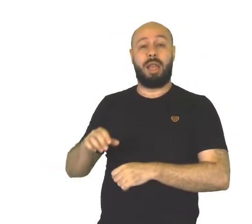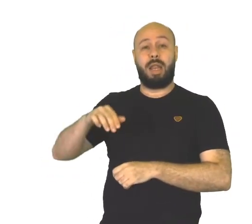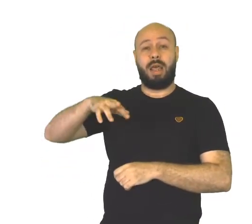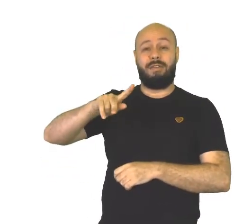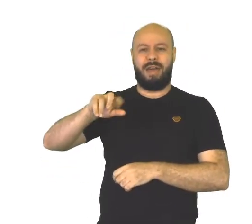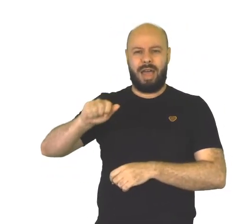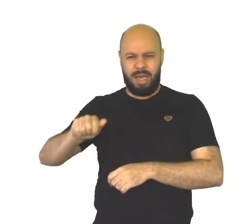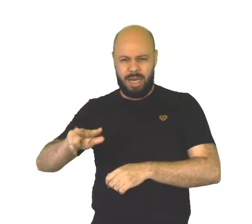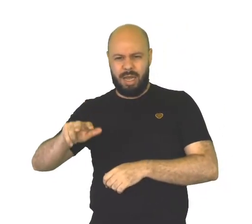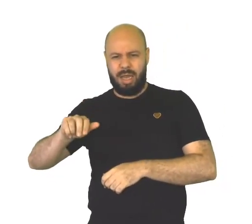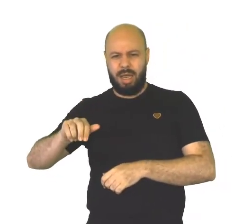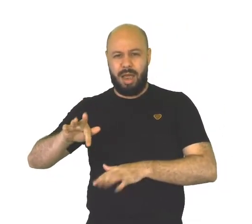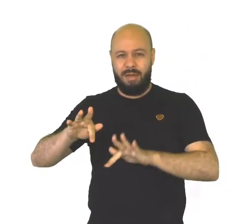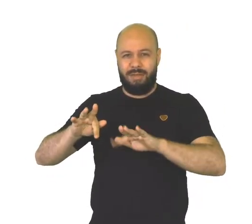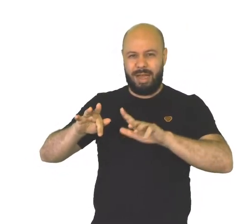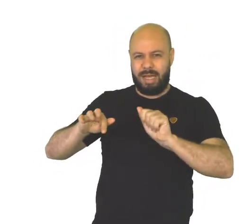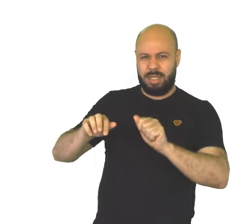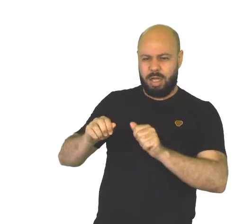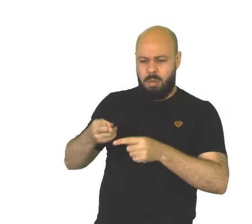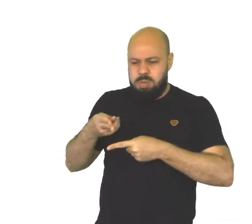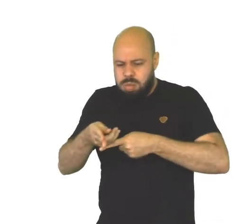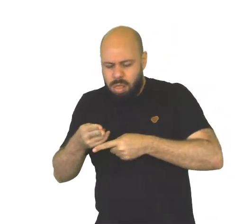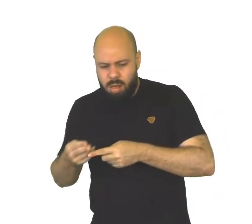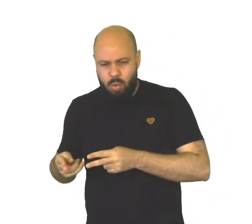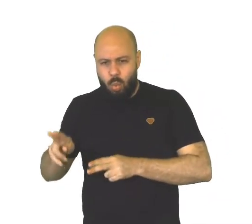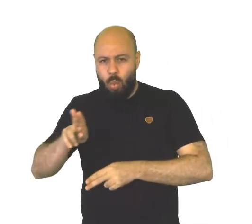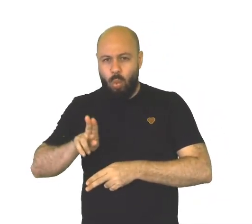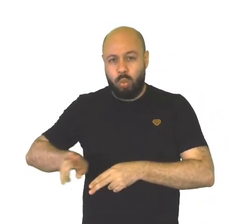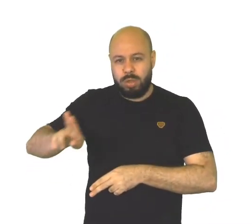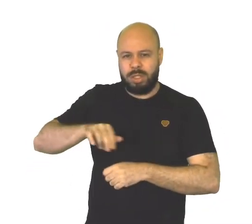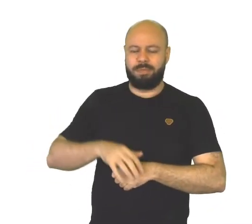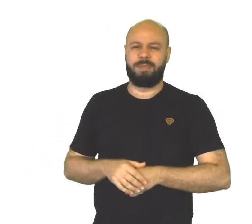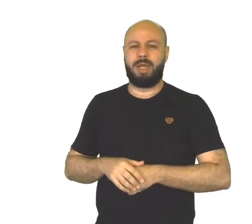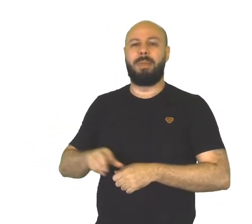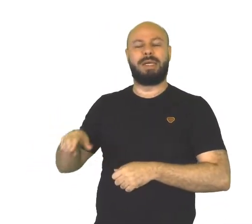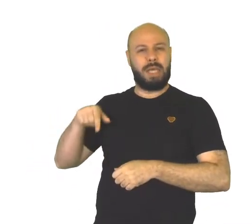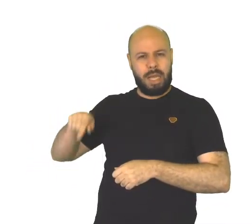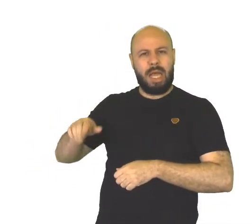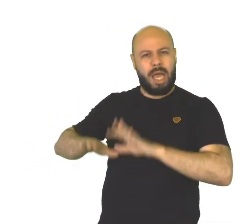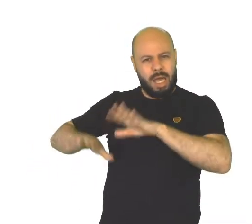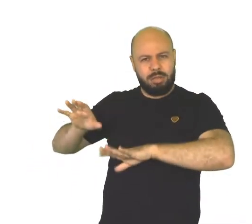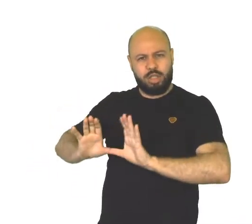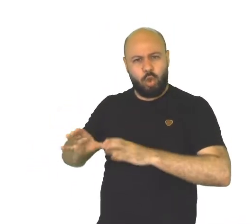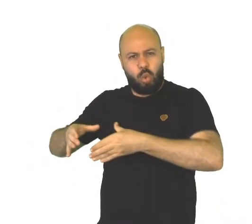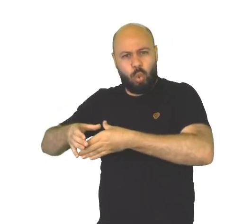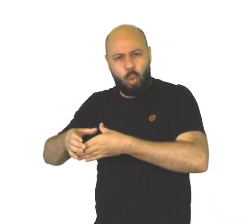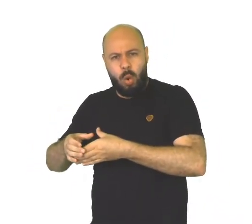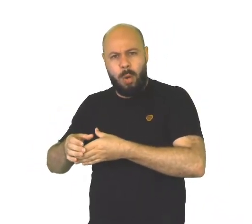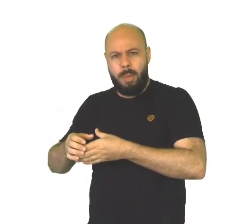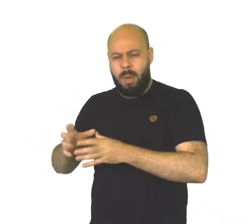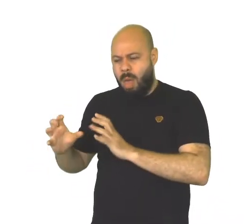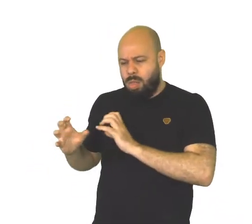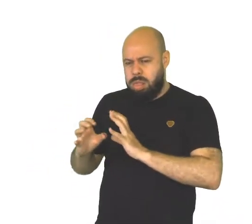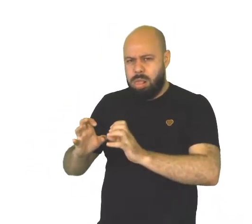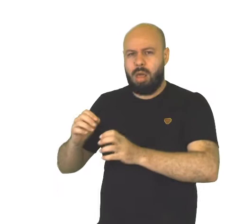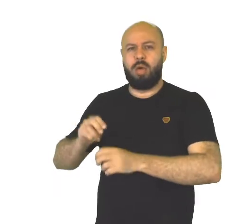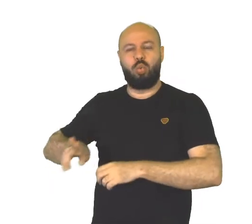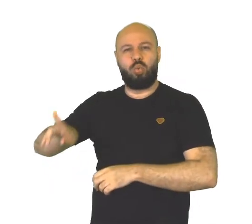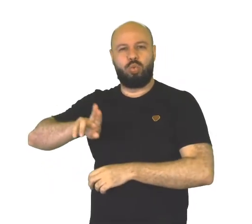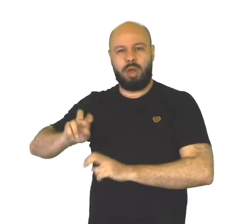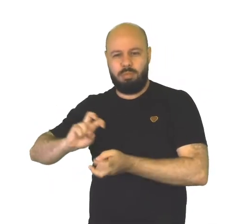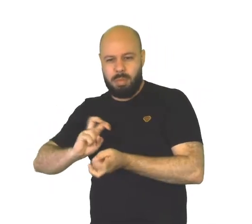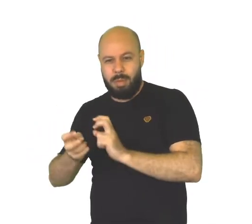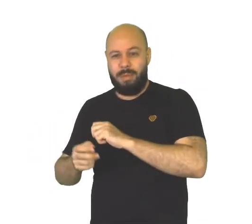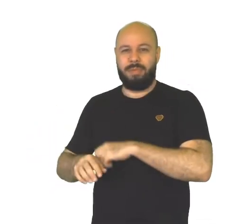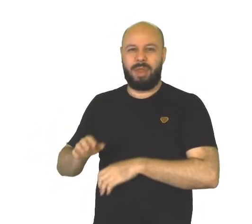da capoeira. Mesmo proibida, a capoeira era usada em brigas de vários grupos e nas maltas até se tornou uma fonte de